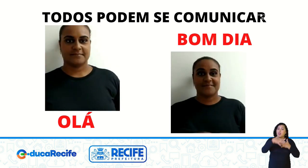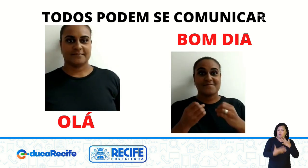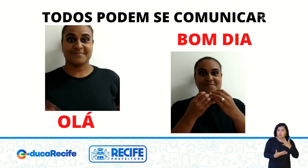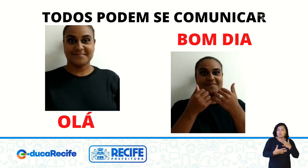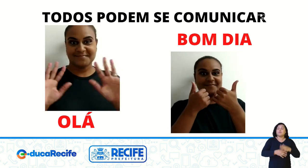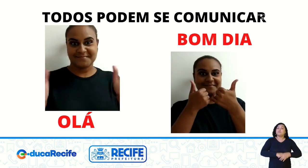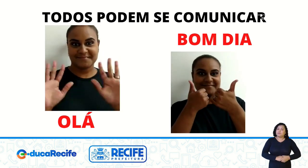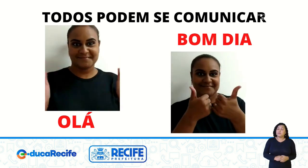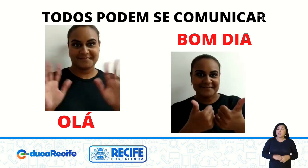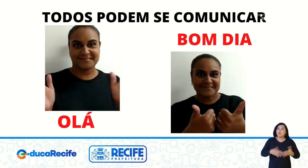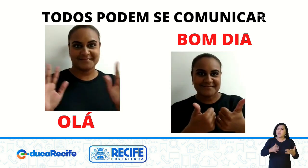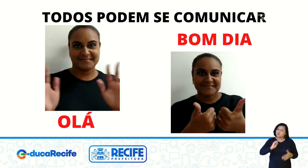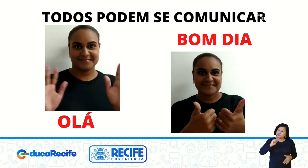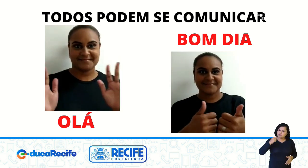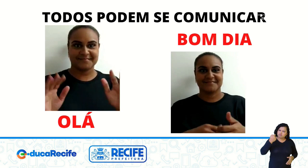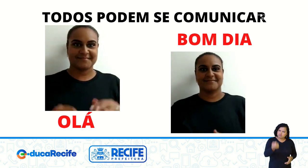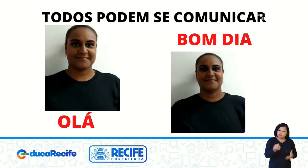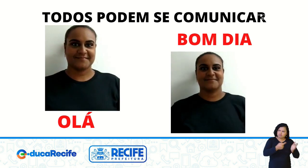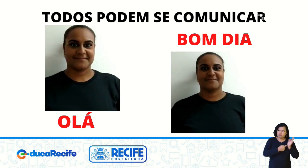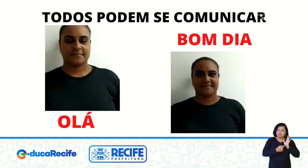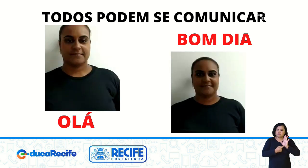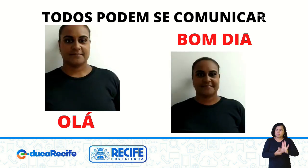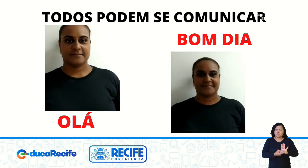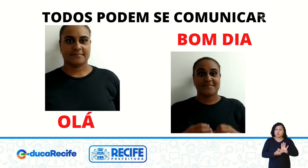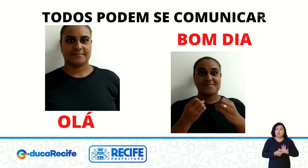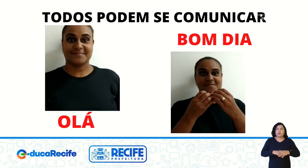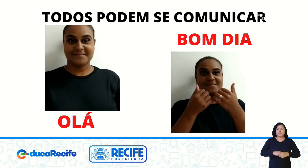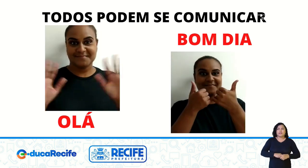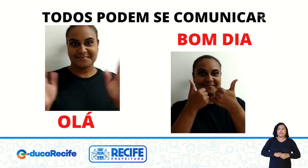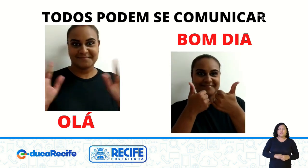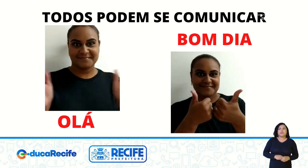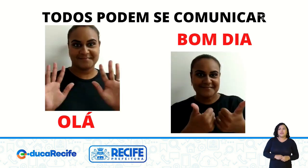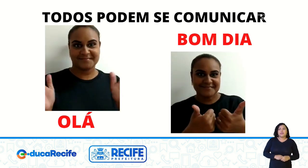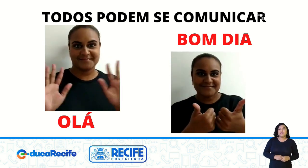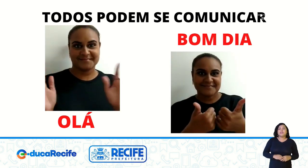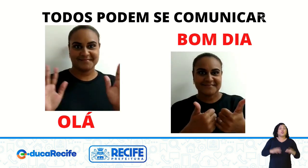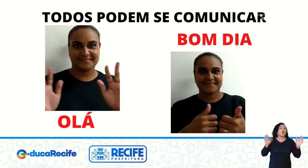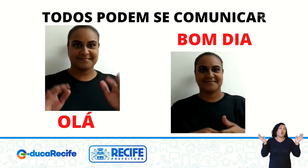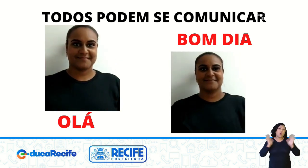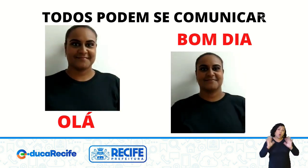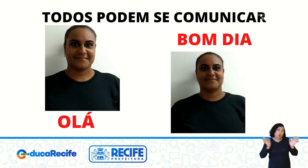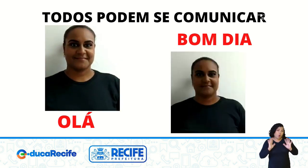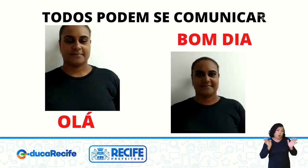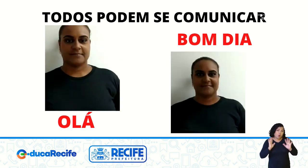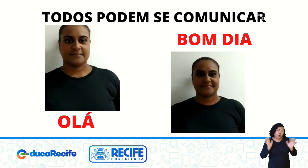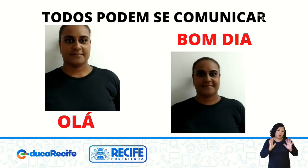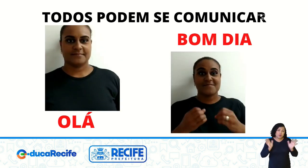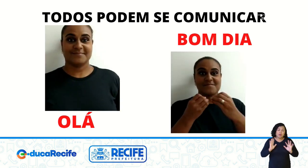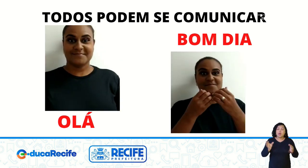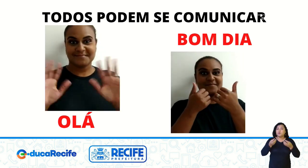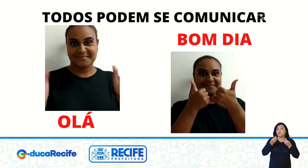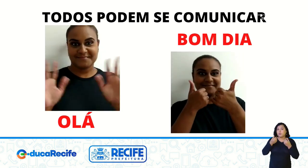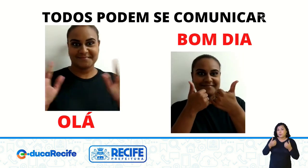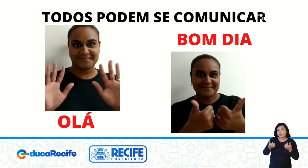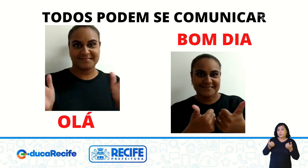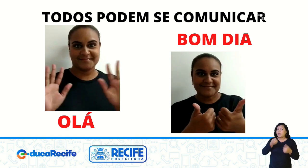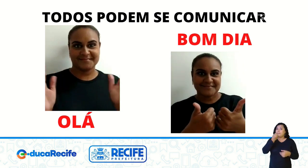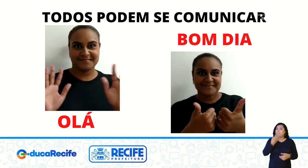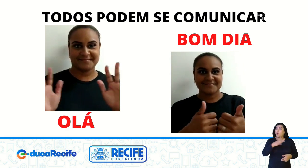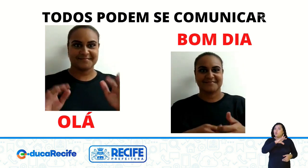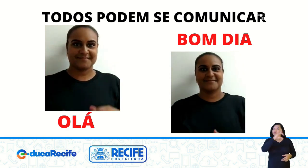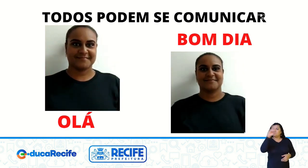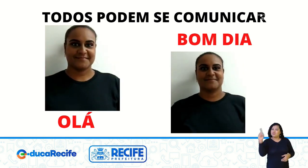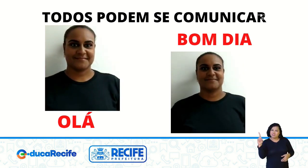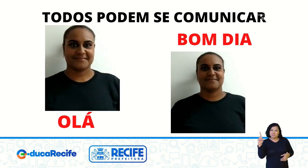sinais. E esse sinal que ela está fazendo na tela, esse sinal assim, ela está dizendo olá, olá e bom